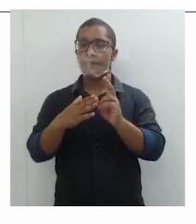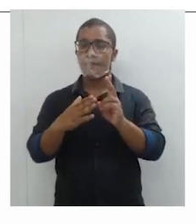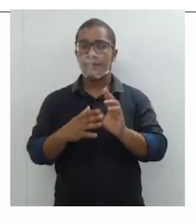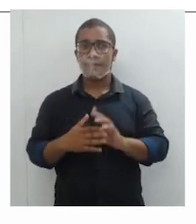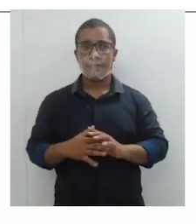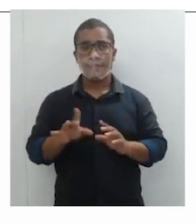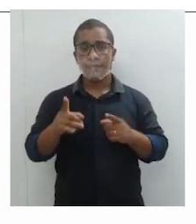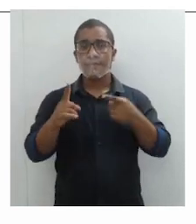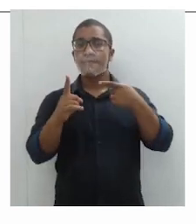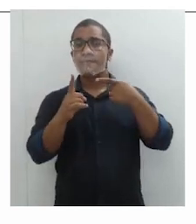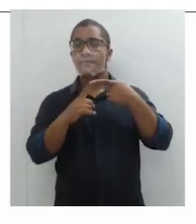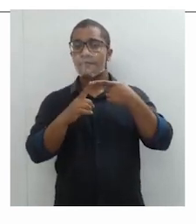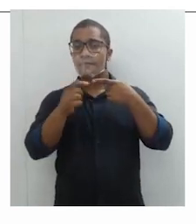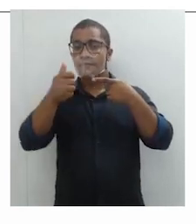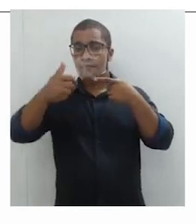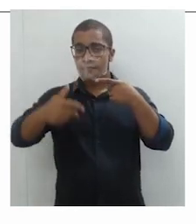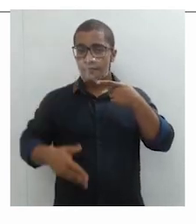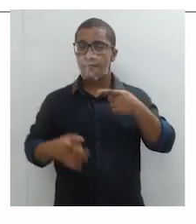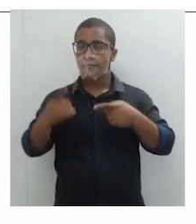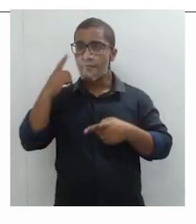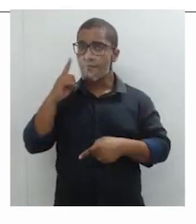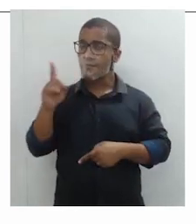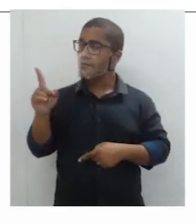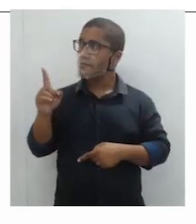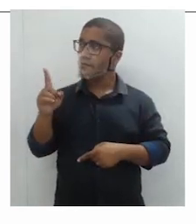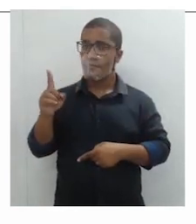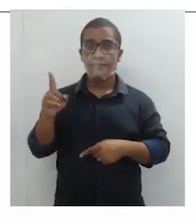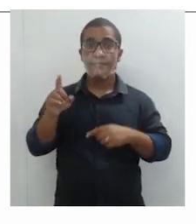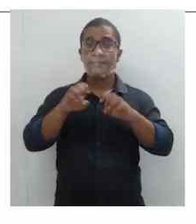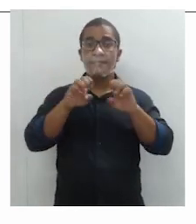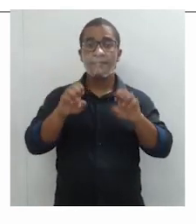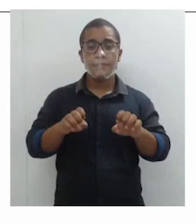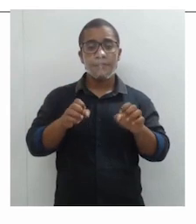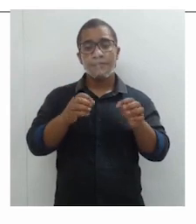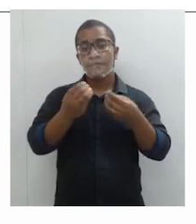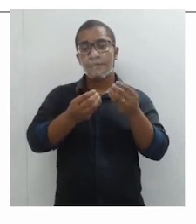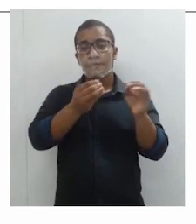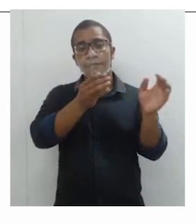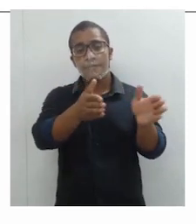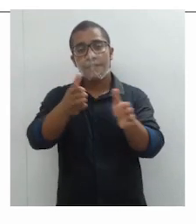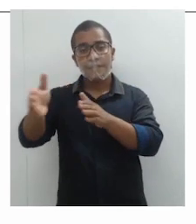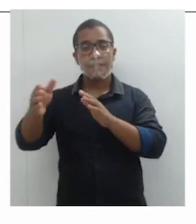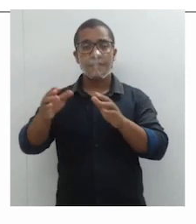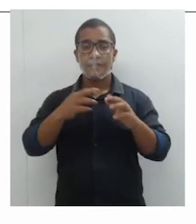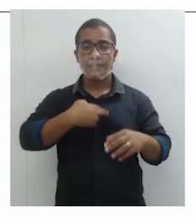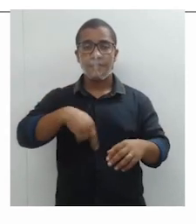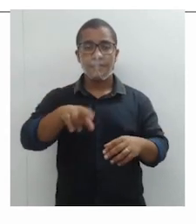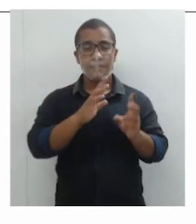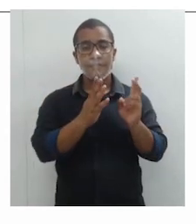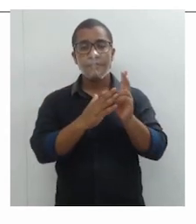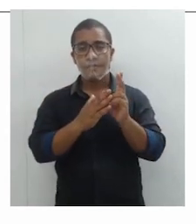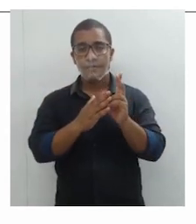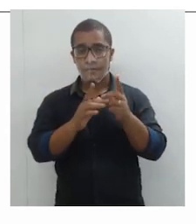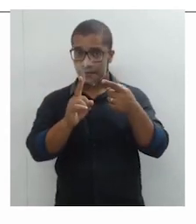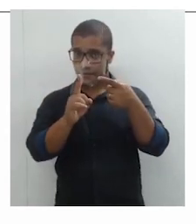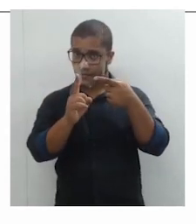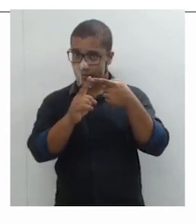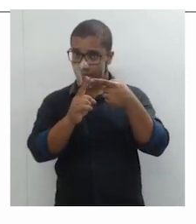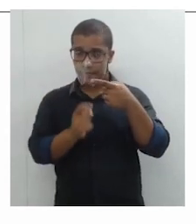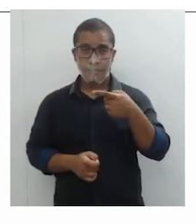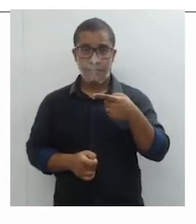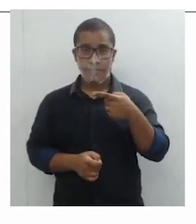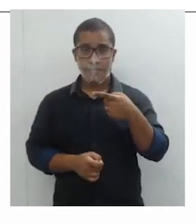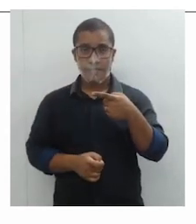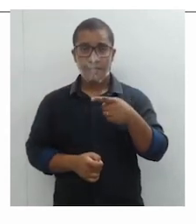eu gostaria de falar na tela nós temos estrutura das religiões indígenas como é vamos ver primeiro a